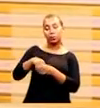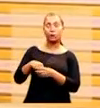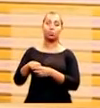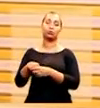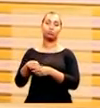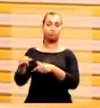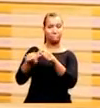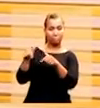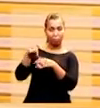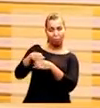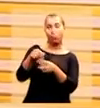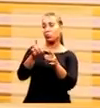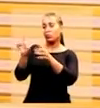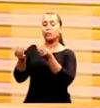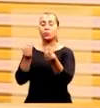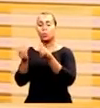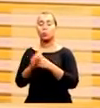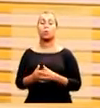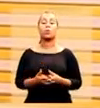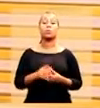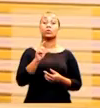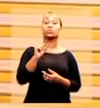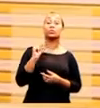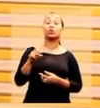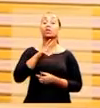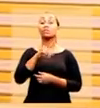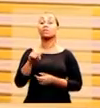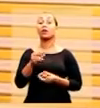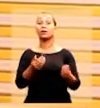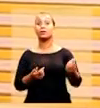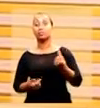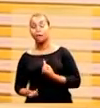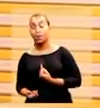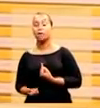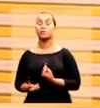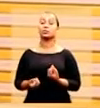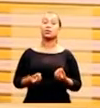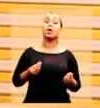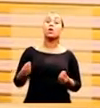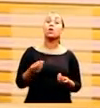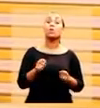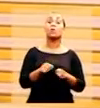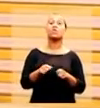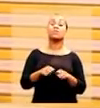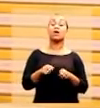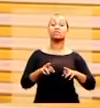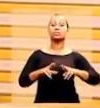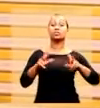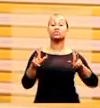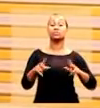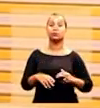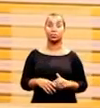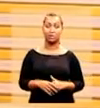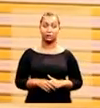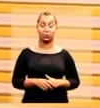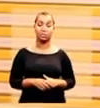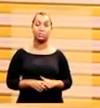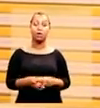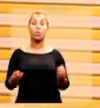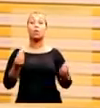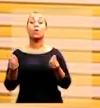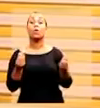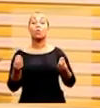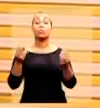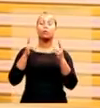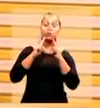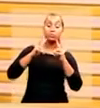Sim. Como é que é isso para você, né? Na hora que você vai escolher quem você vai trazer, como é que você faz essa diferenciação? Como é que